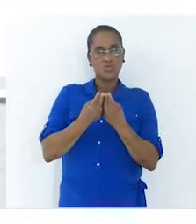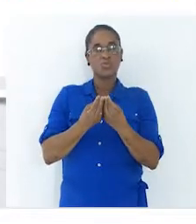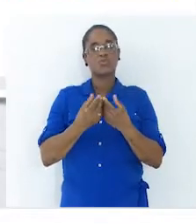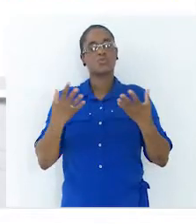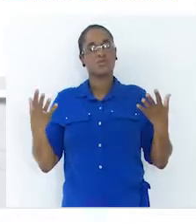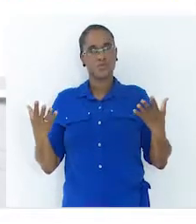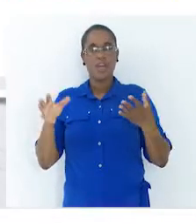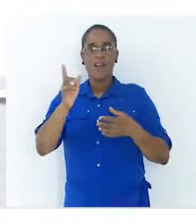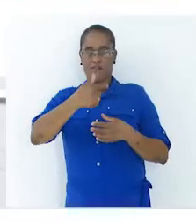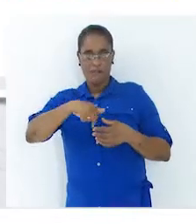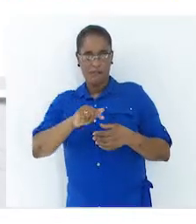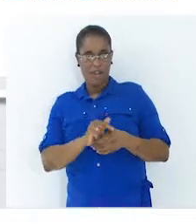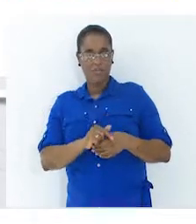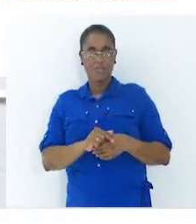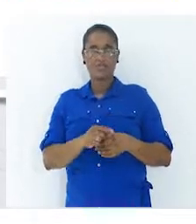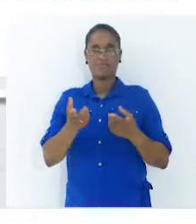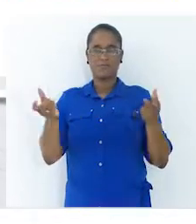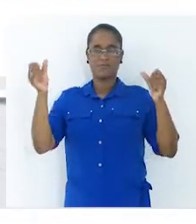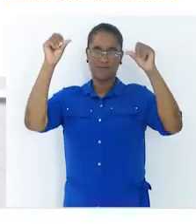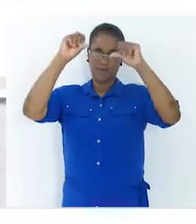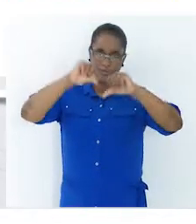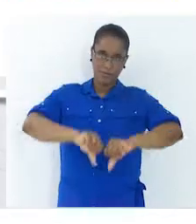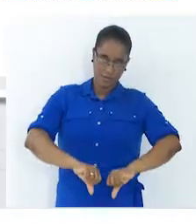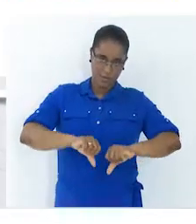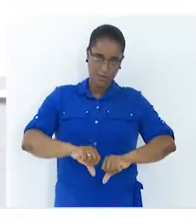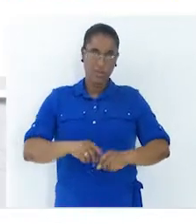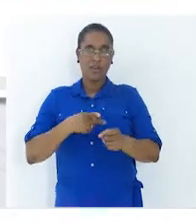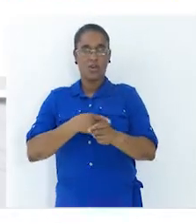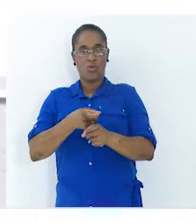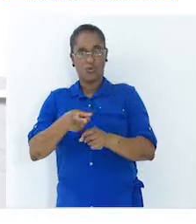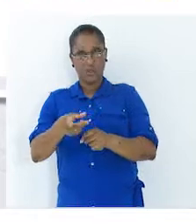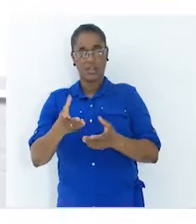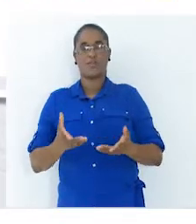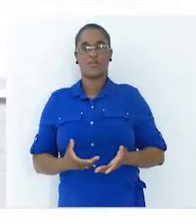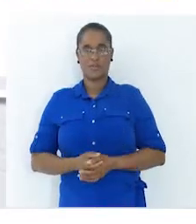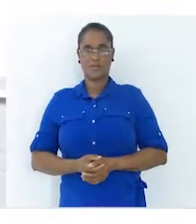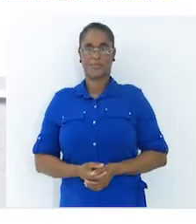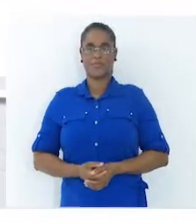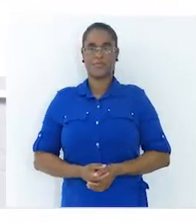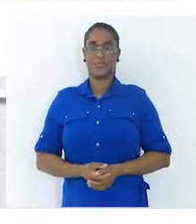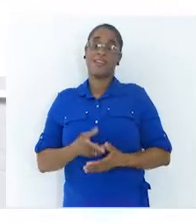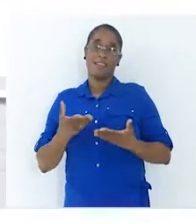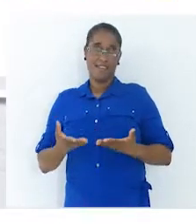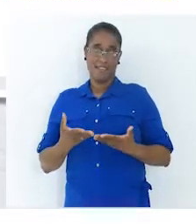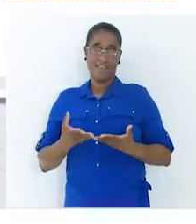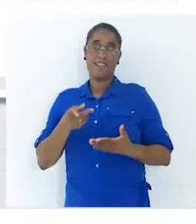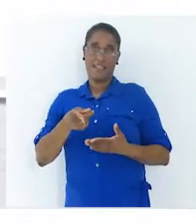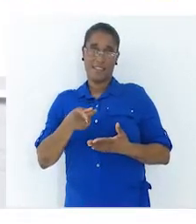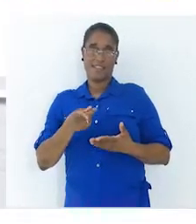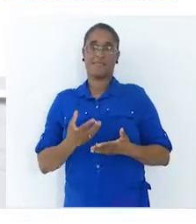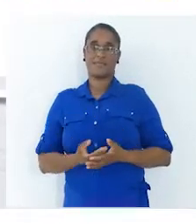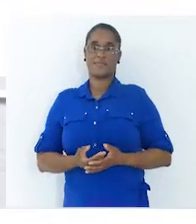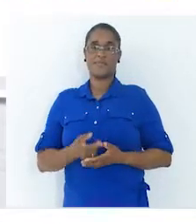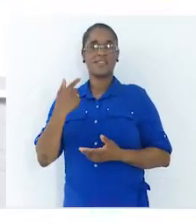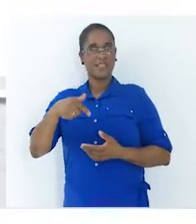armados vamos derrotar a Covid-19. Então, é aqui que